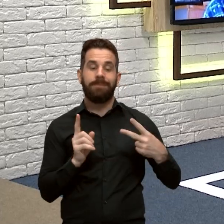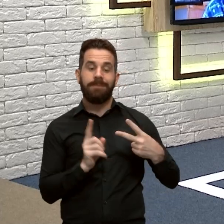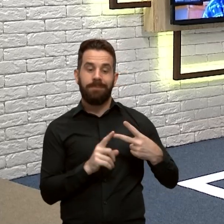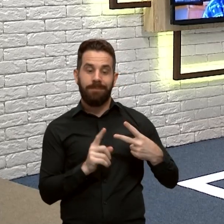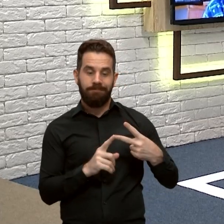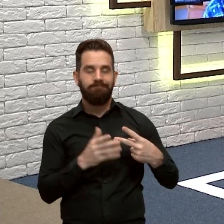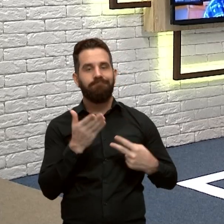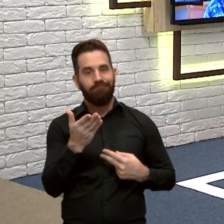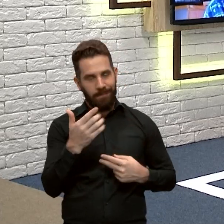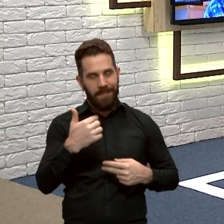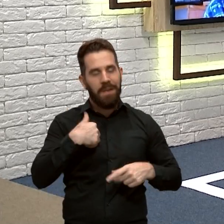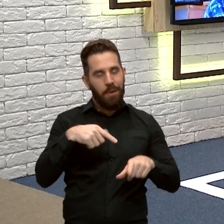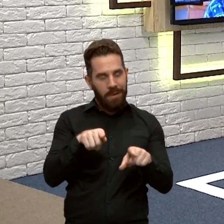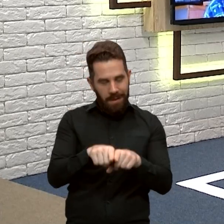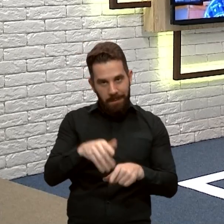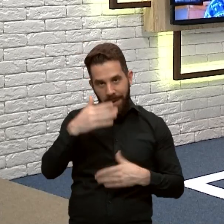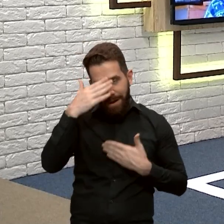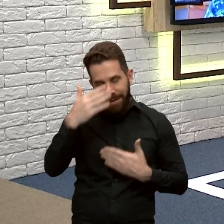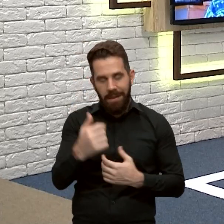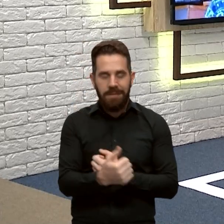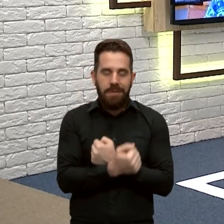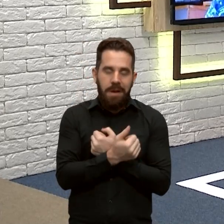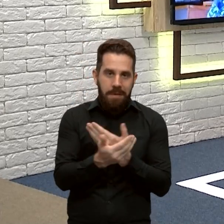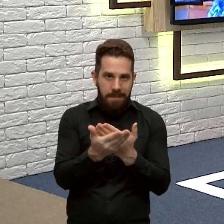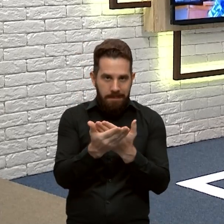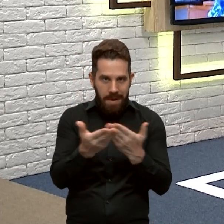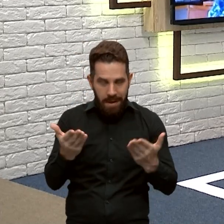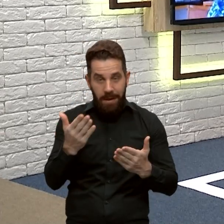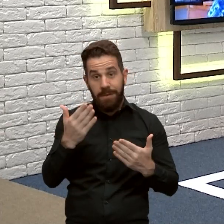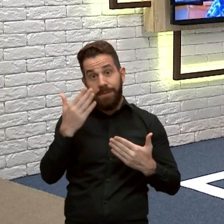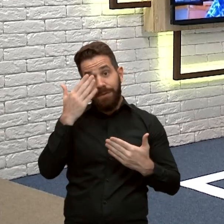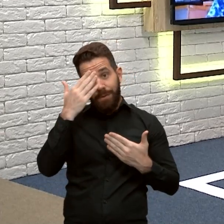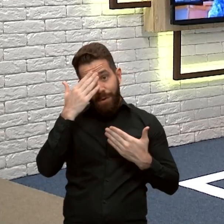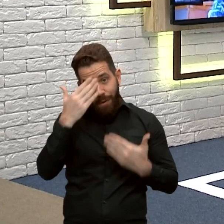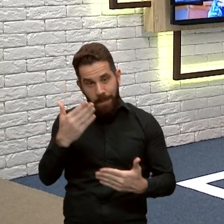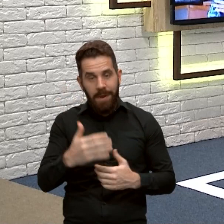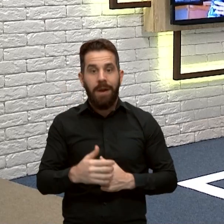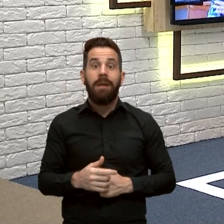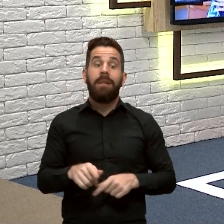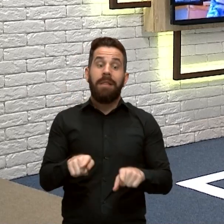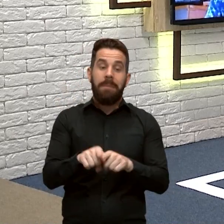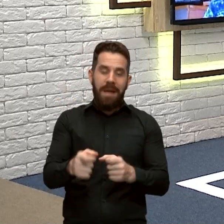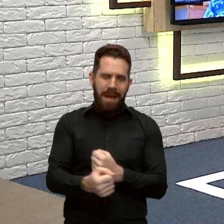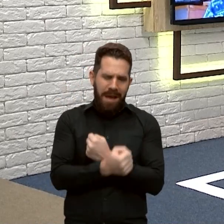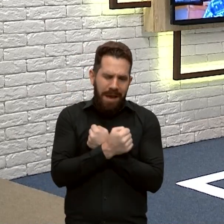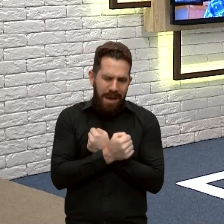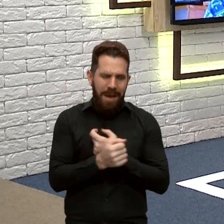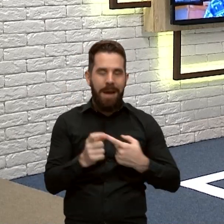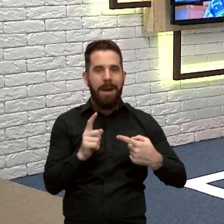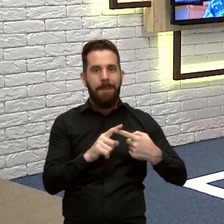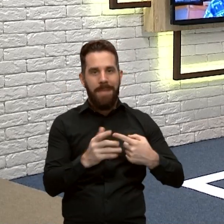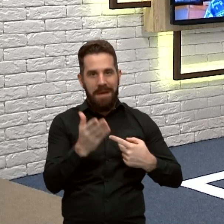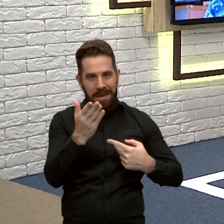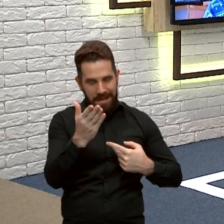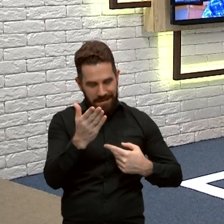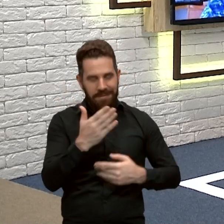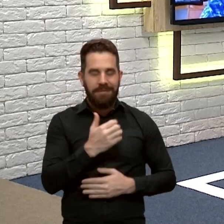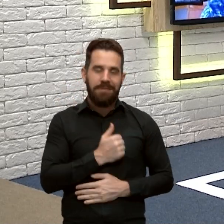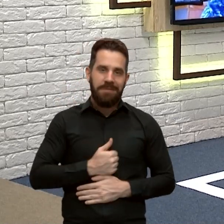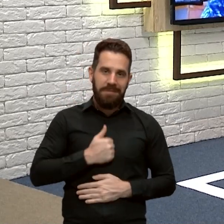que agradeço também. Um abraço, Camila. Obrigada. Aproveitar para um abraço, Ricardo. Saudades de você